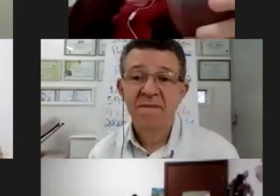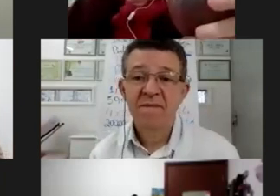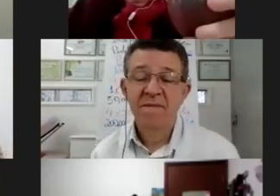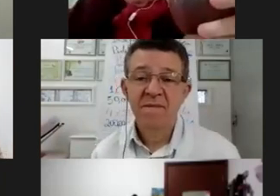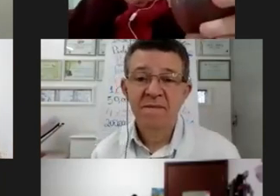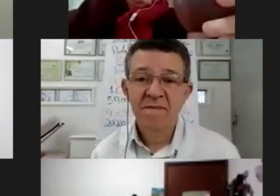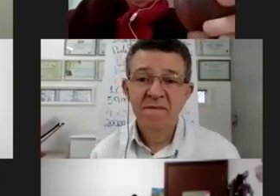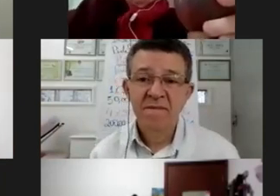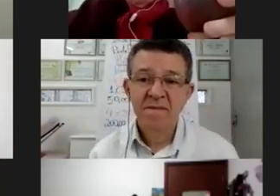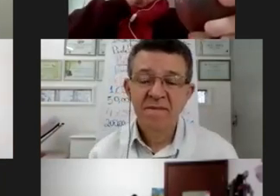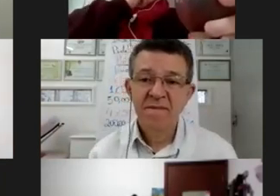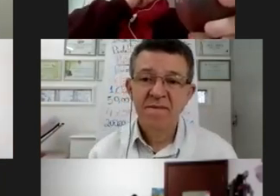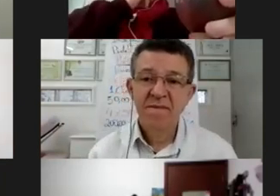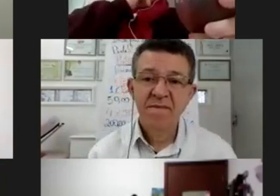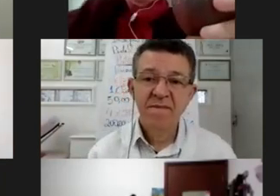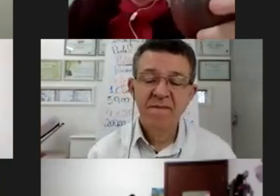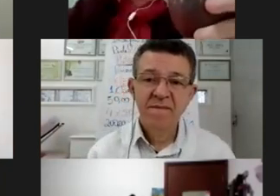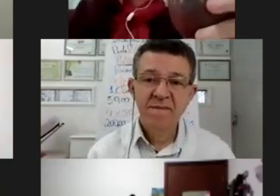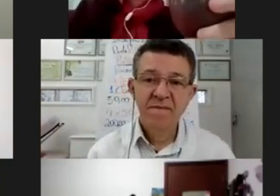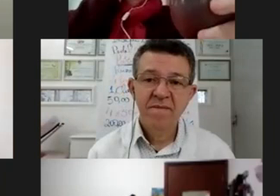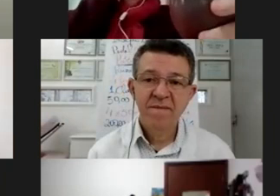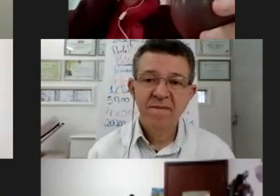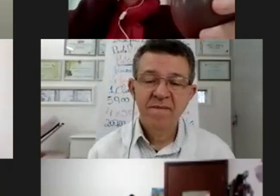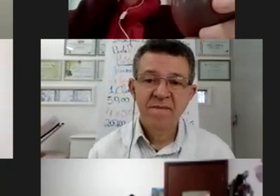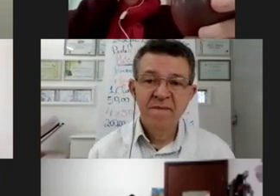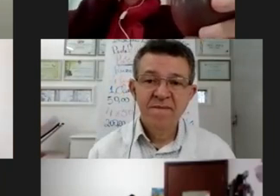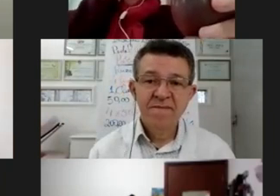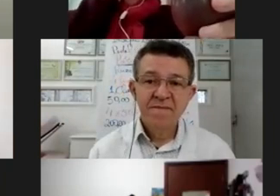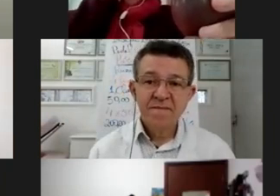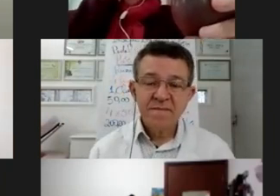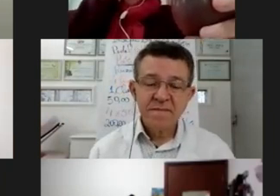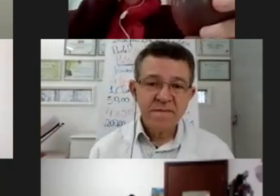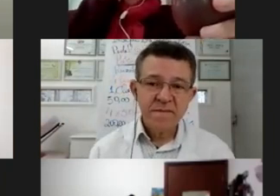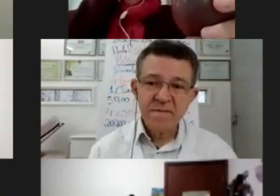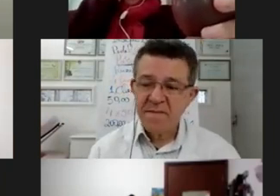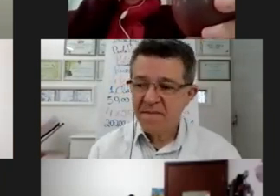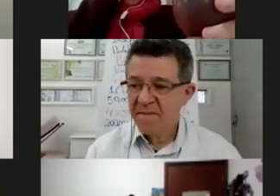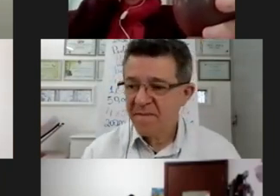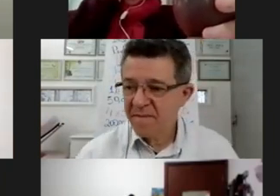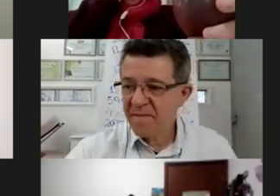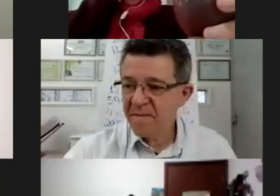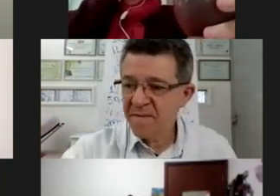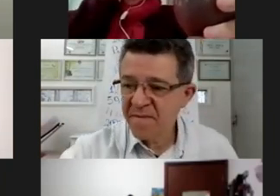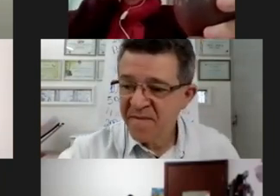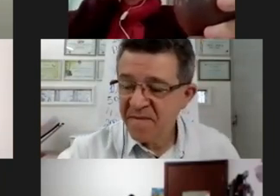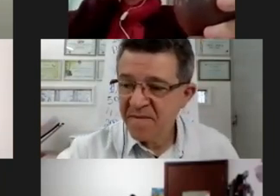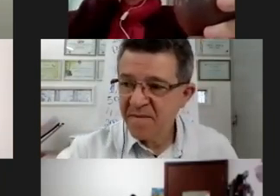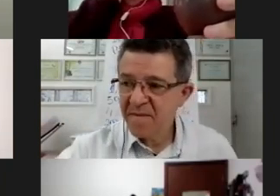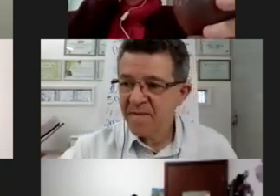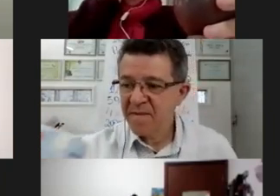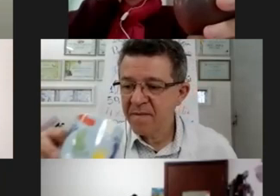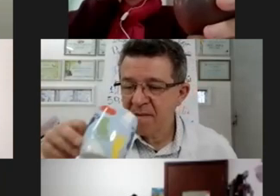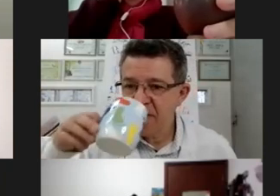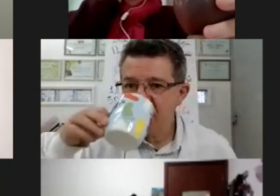Lucas, eu acho que é um grande trabalho já o que tu está fazendo, o fato de tu gerar uma energia positiva.